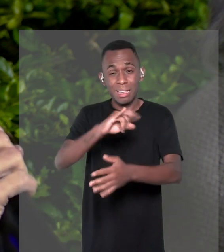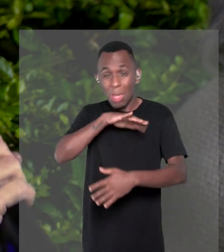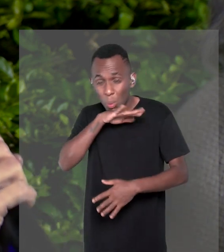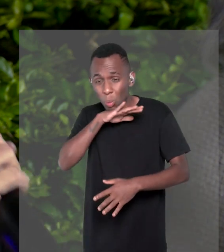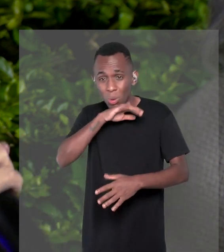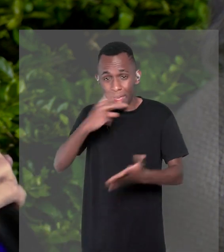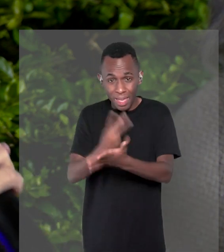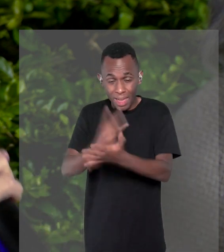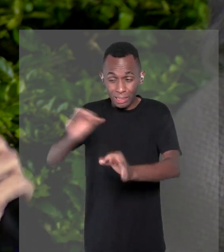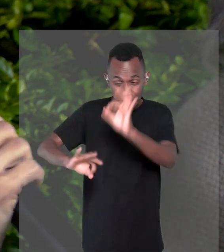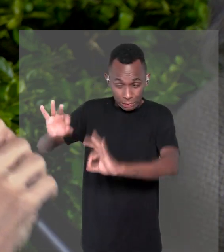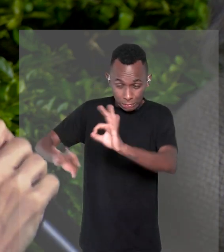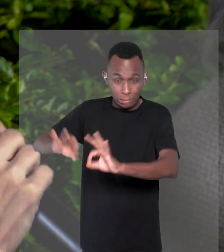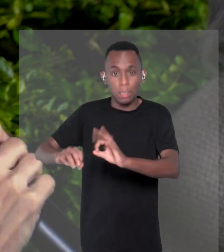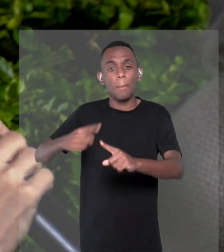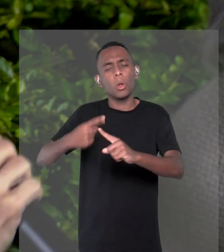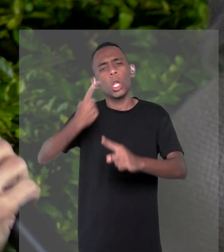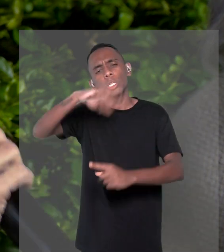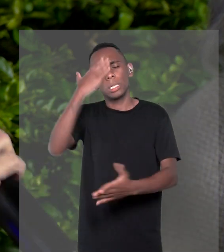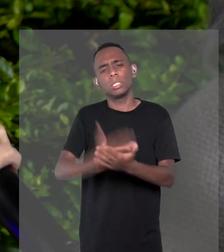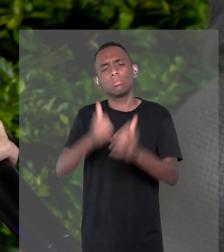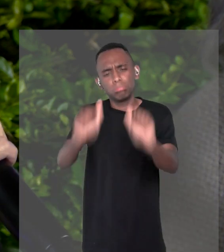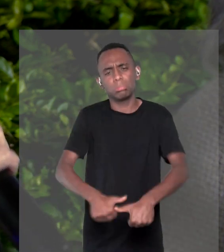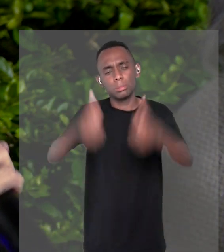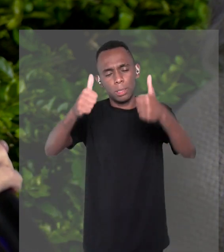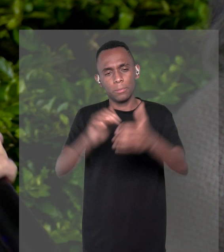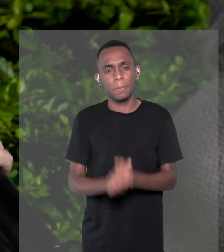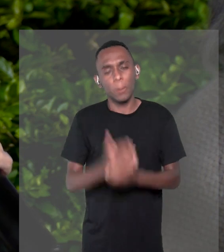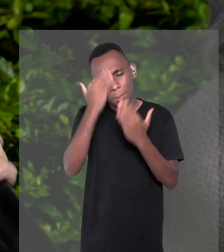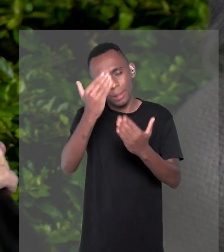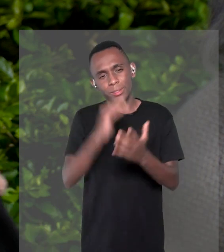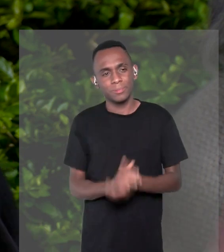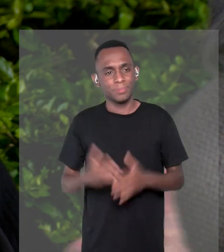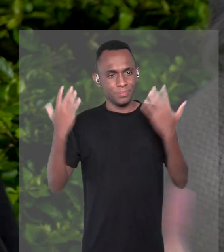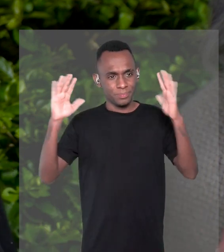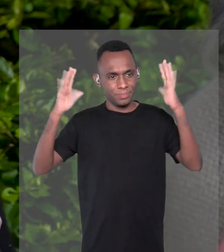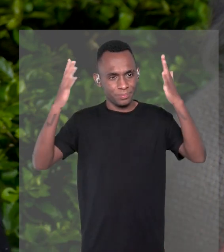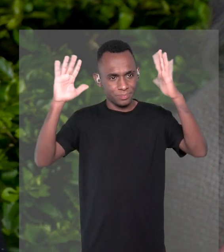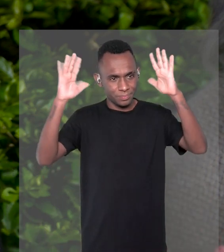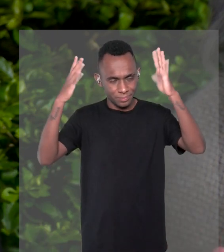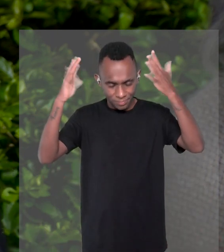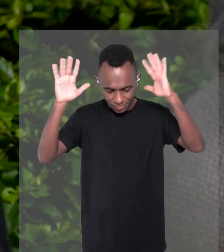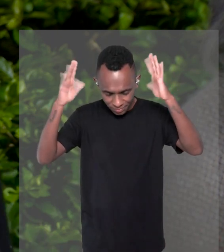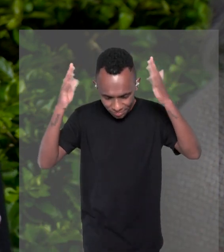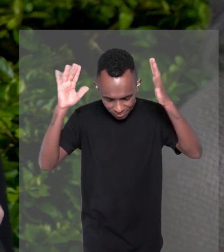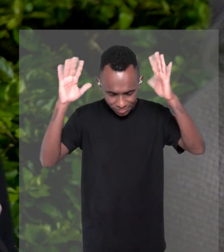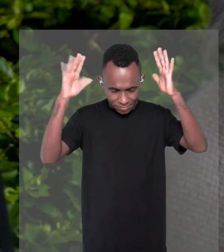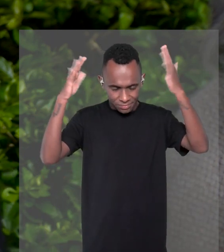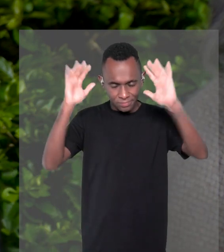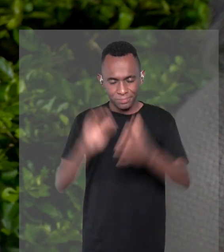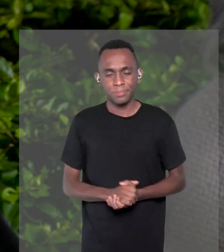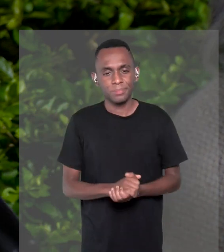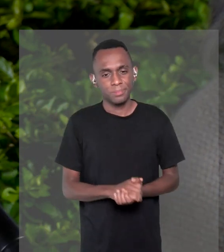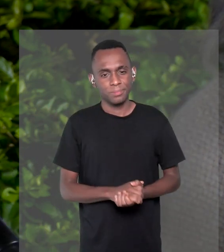inteiro. Basta sair na porta de casa e você vê alguém que se desumanizou, que somos todos nós, que não somos culpados, mas